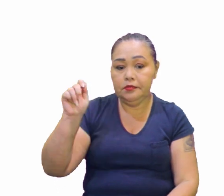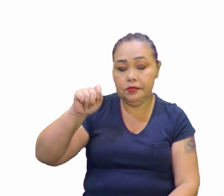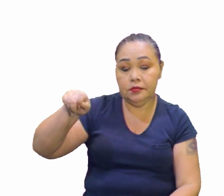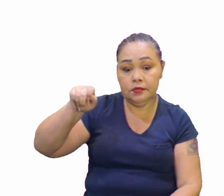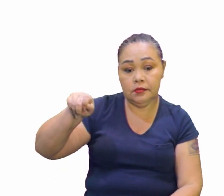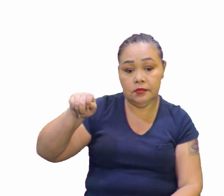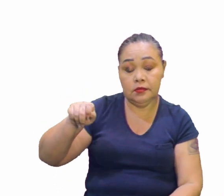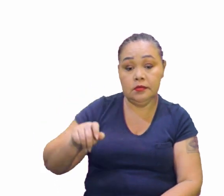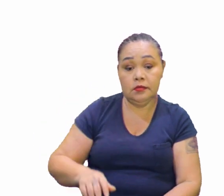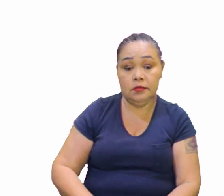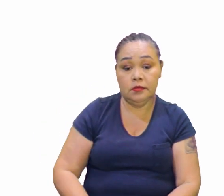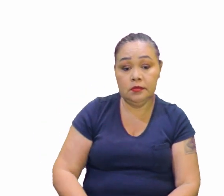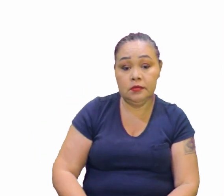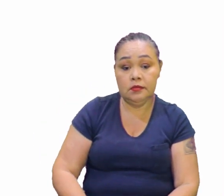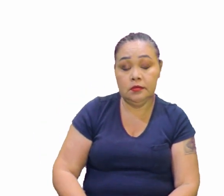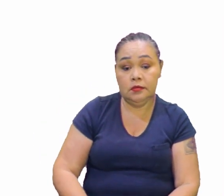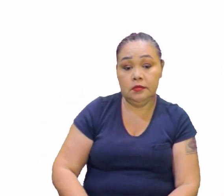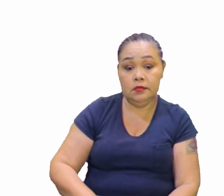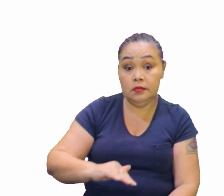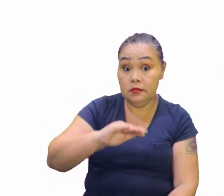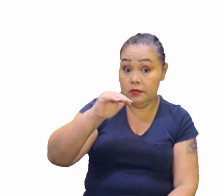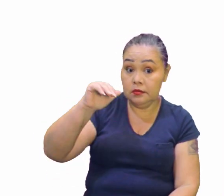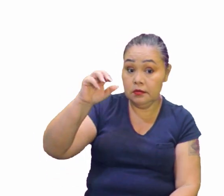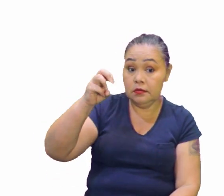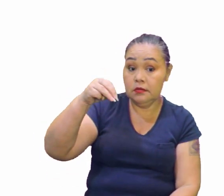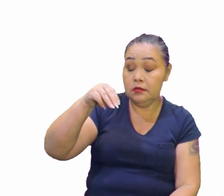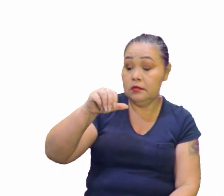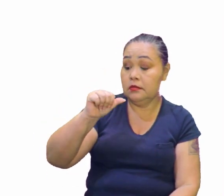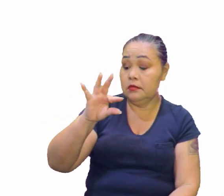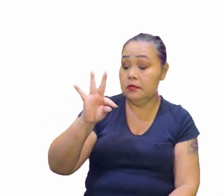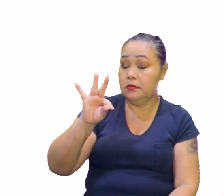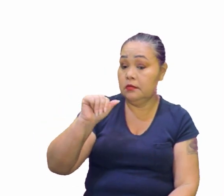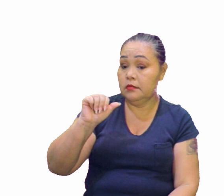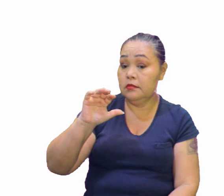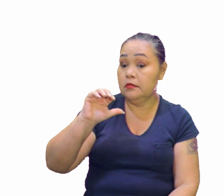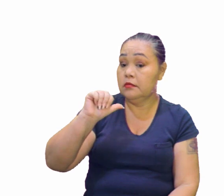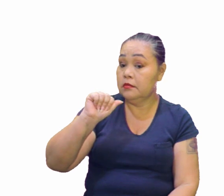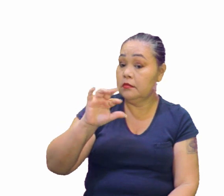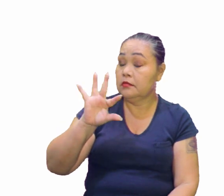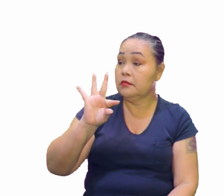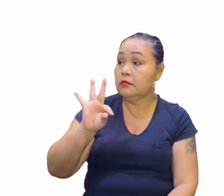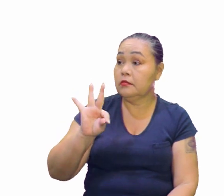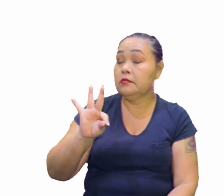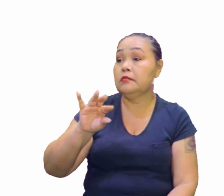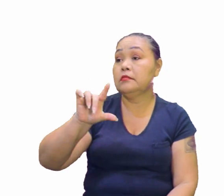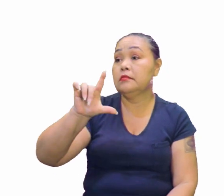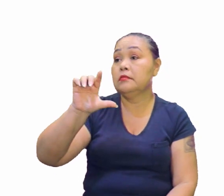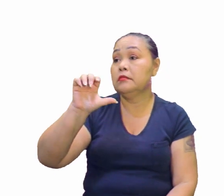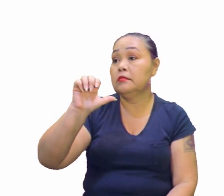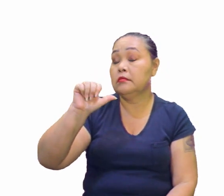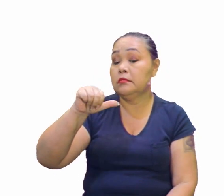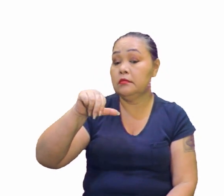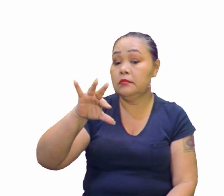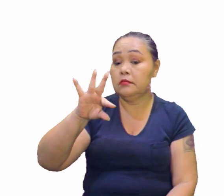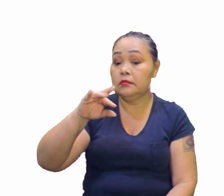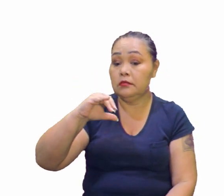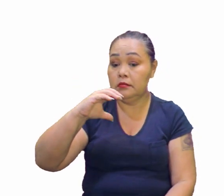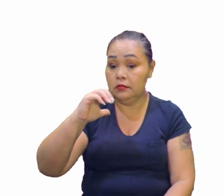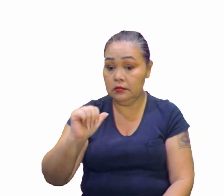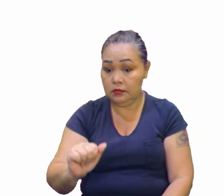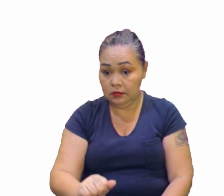rabiscar aqui para vocês. Ó. Isso aqui é a Mata Atlântica, tá? Esta é a Mata Atlântica,